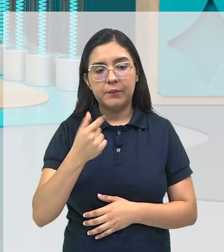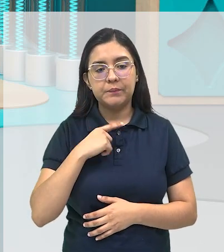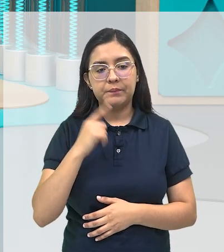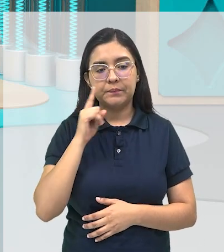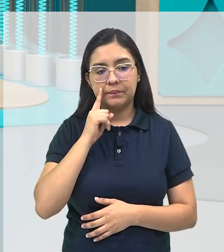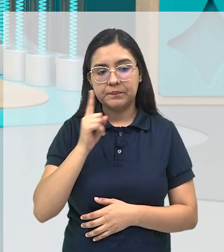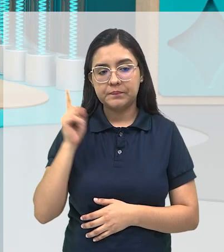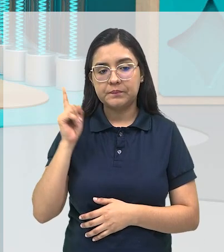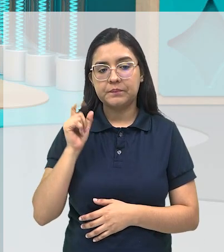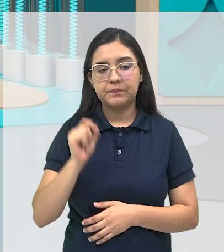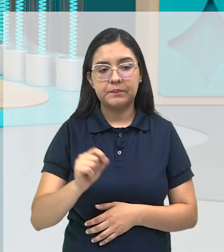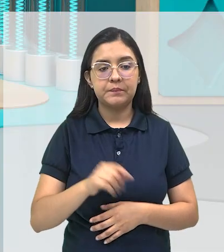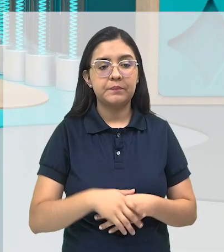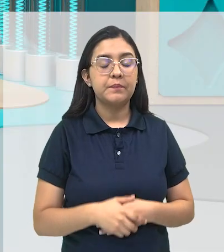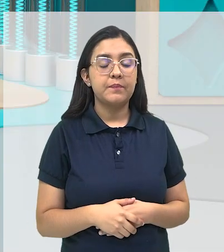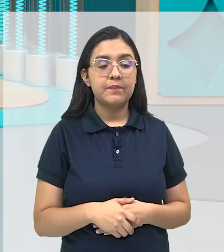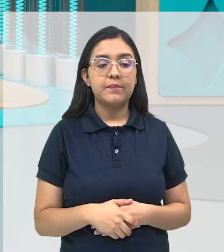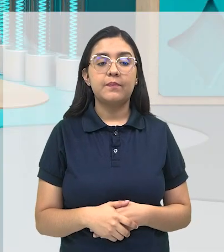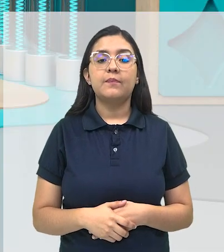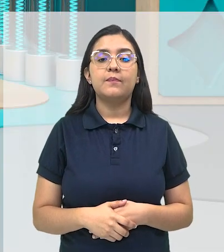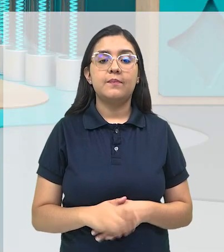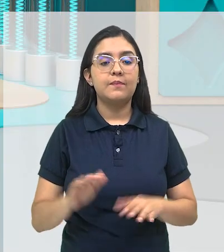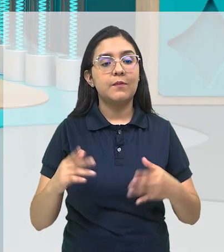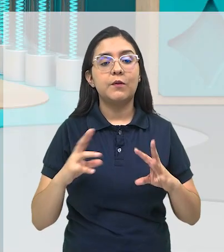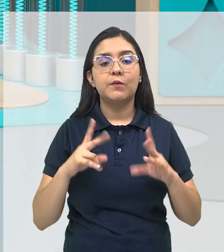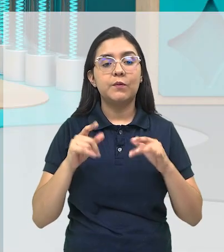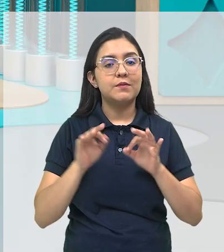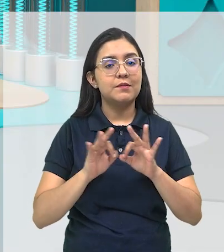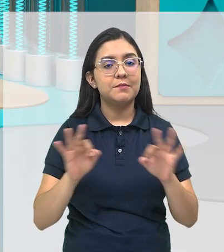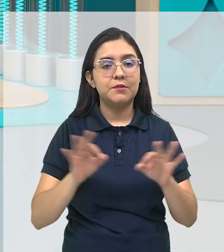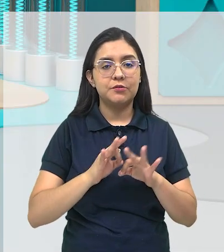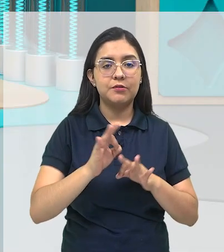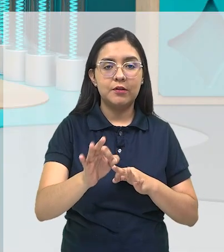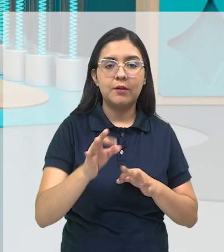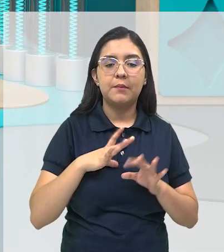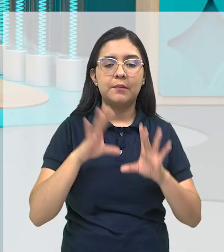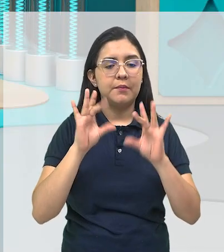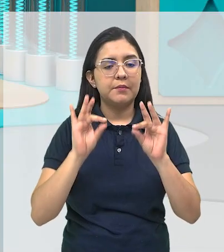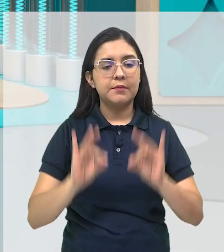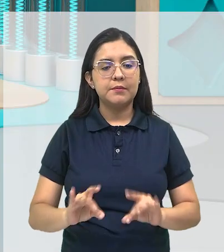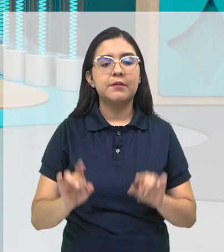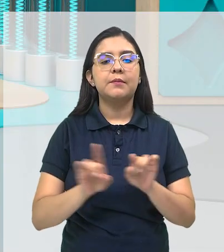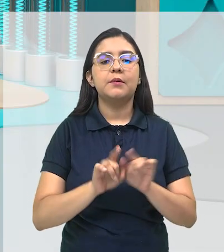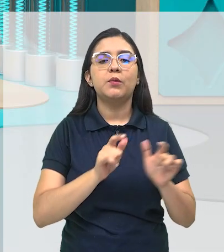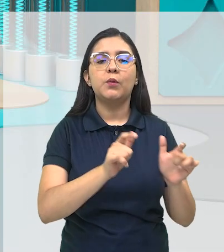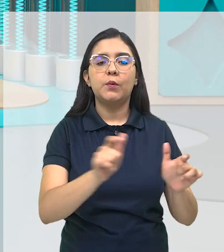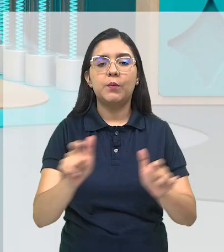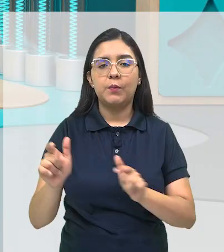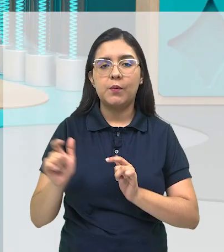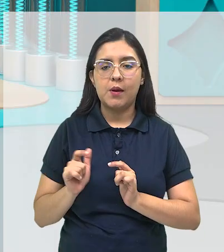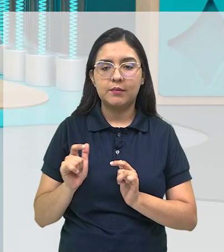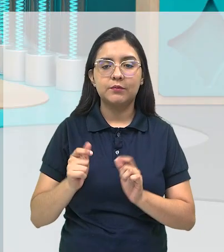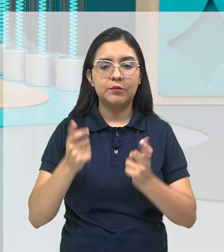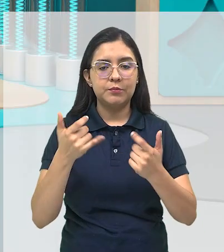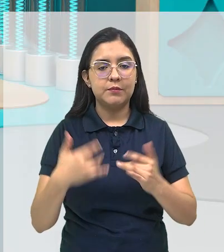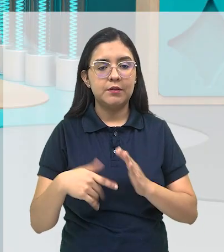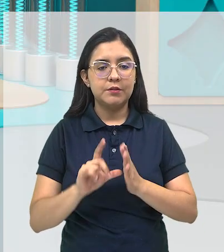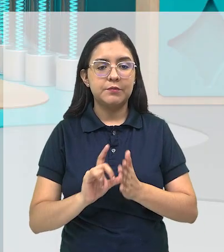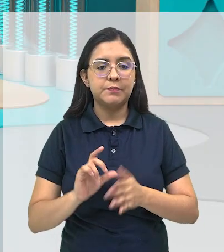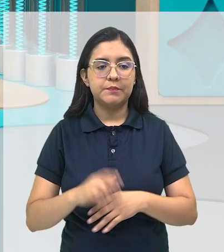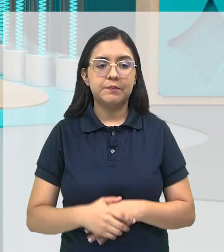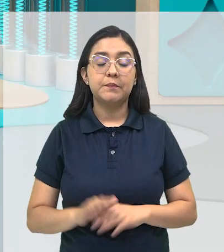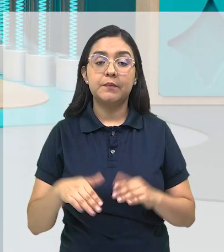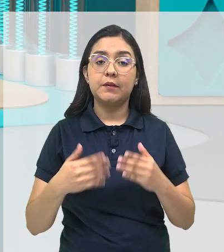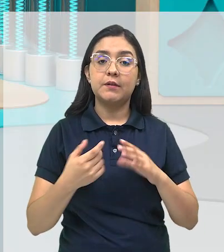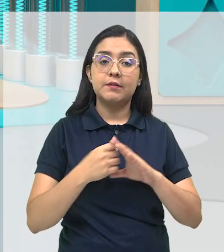ele aparece agora para a gente, olha só, todas as medidas, né, os locais ali que citei para vocês.